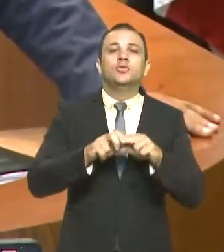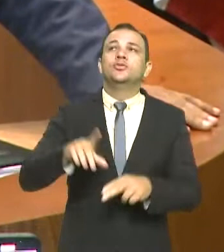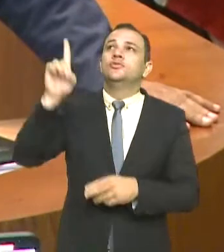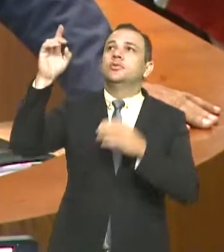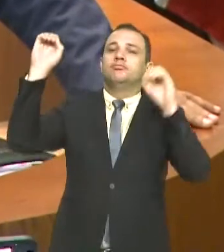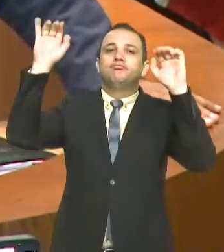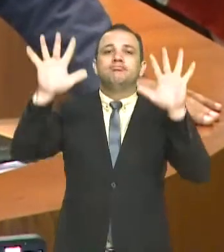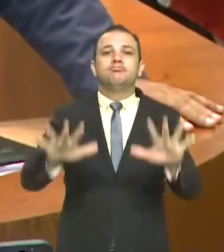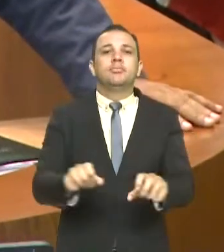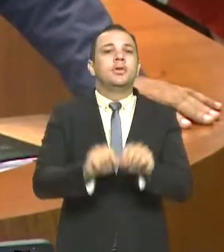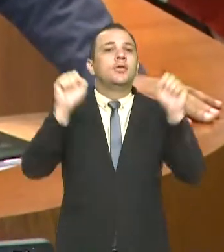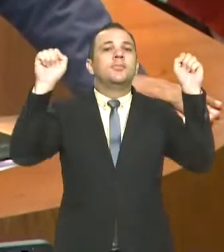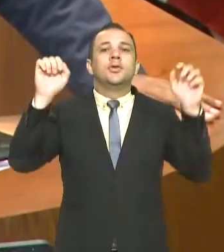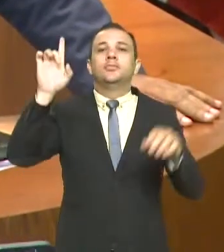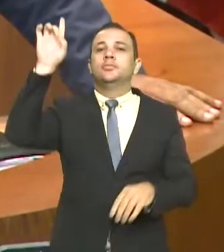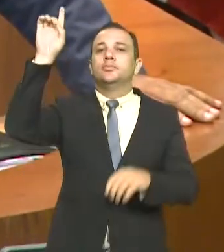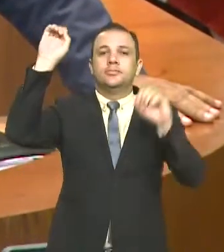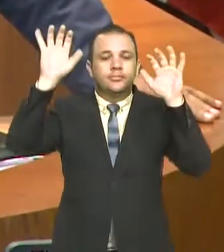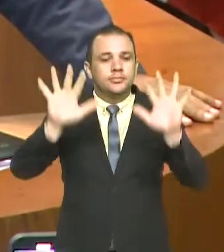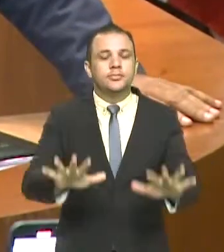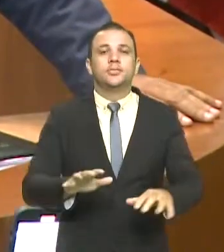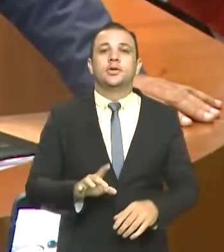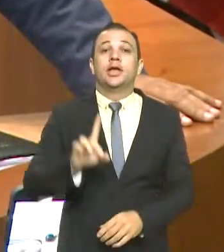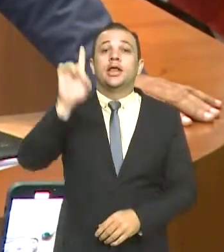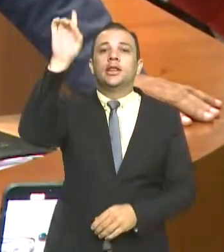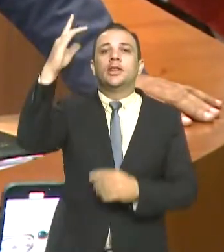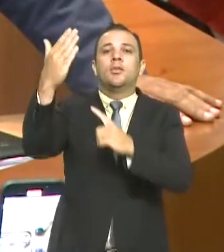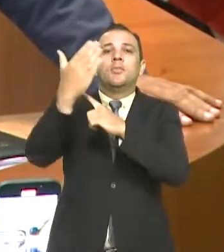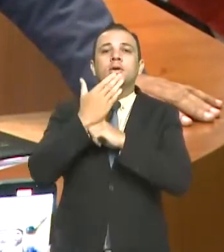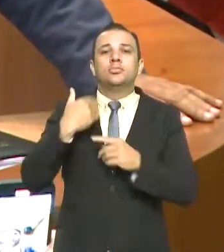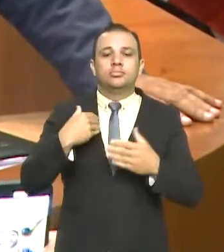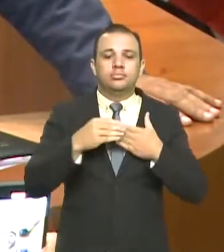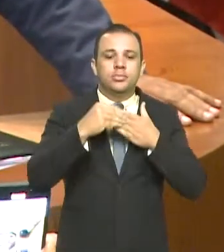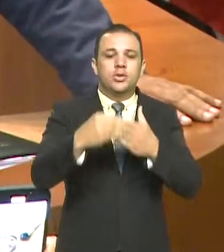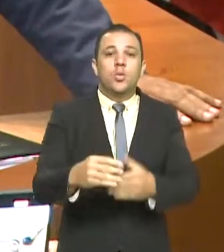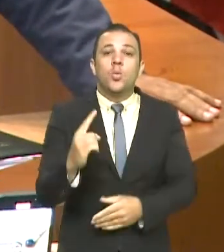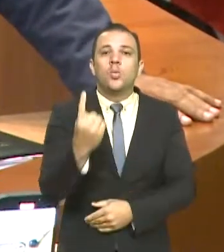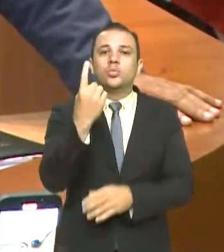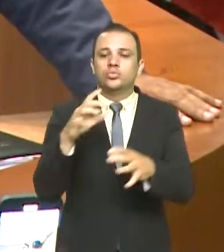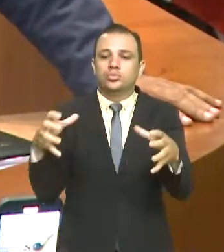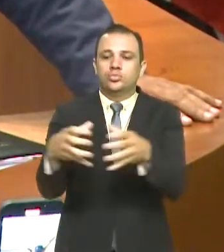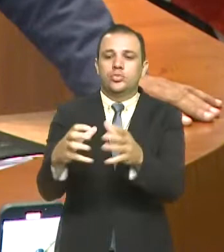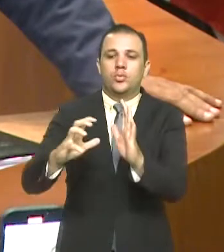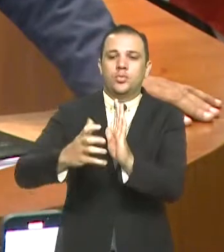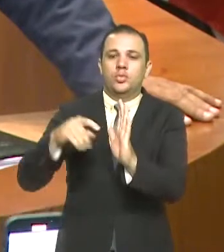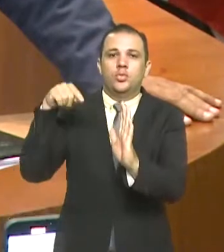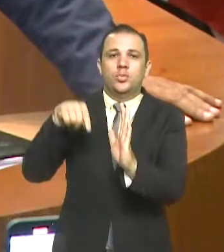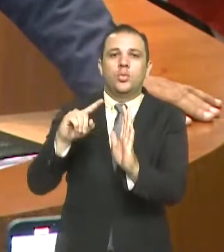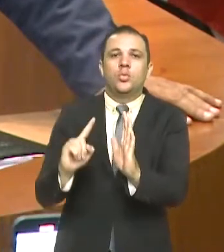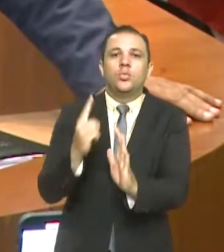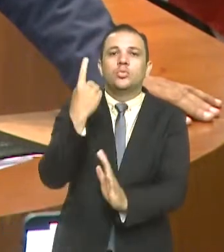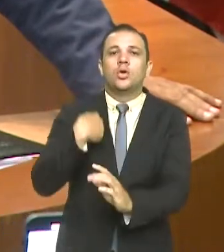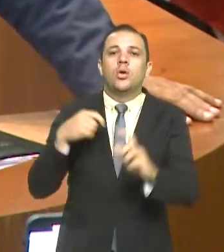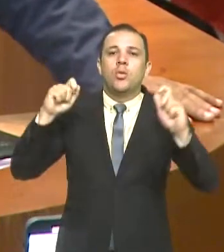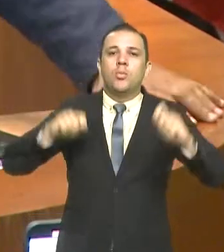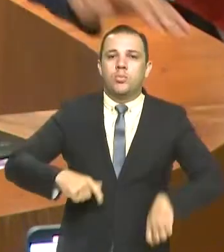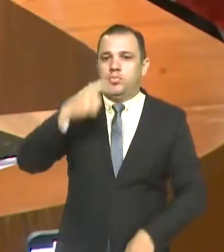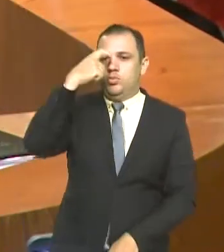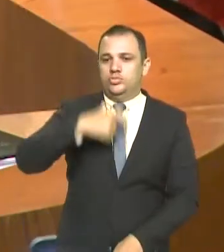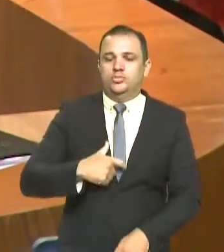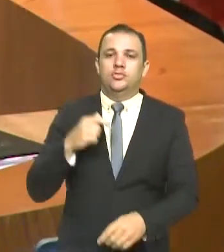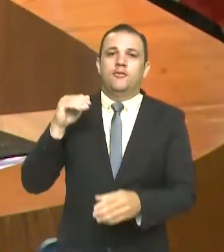um milagre de Deus, porque Deus me conduziu para o único partido, para o único lugar onde eu poderia ser